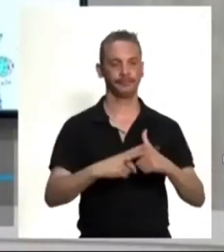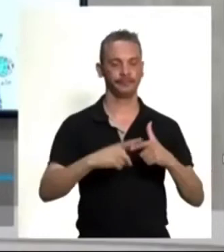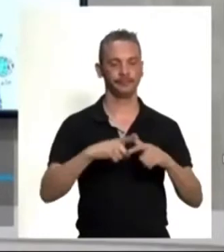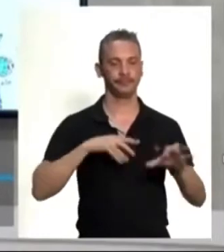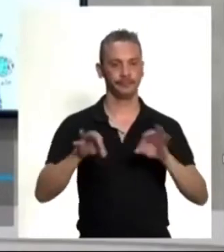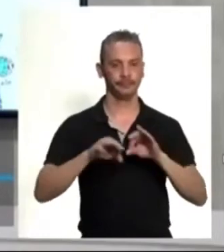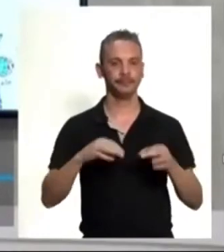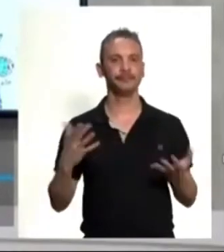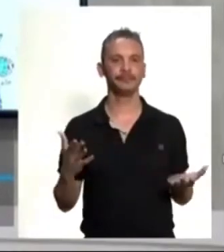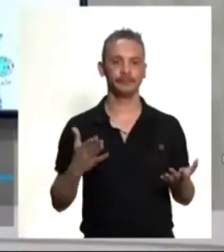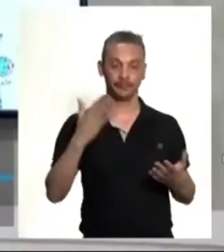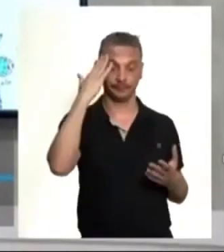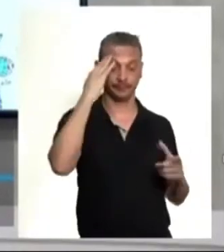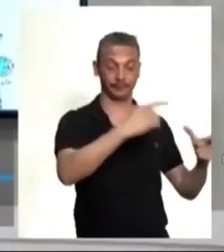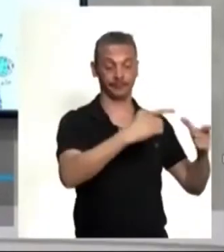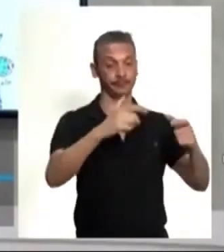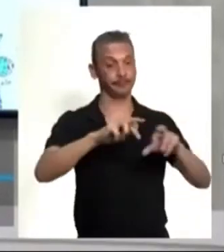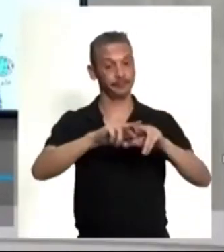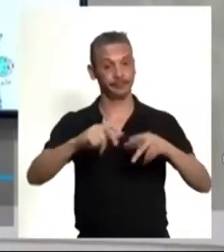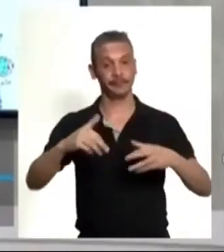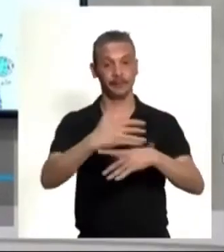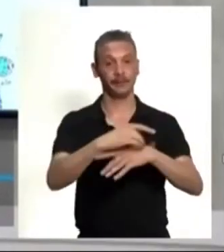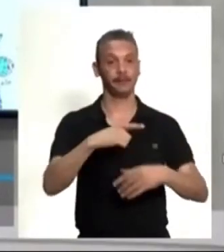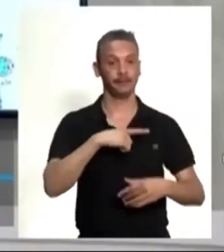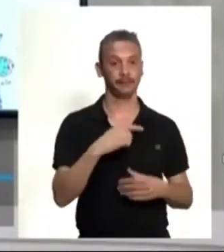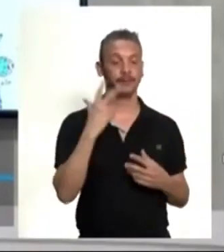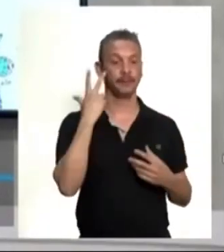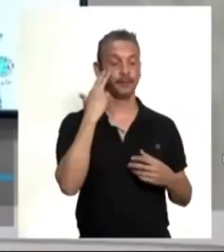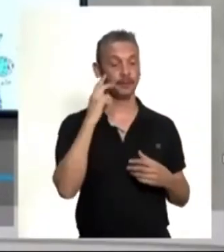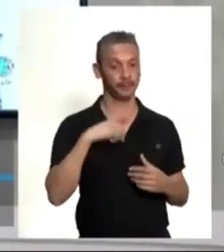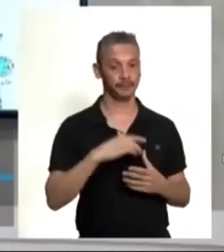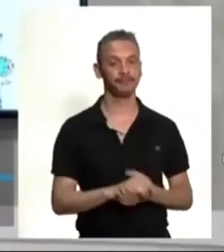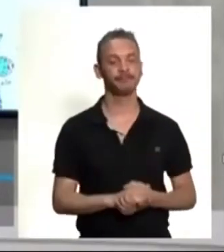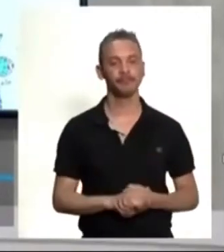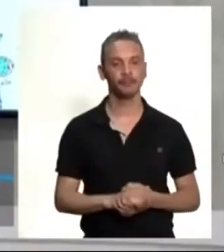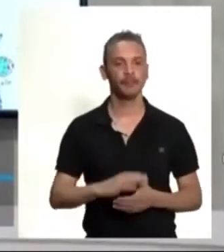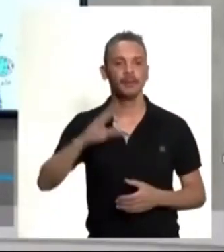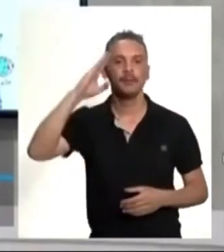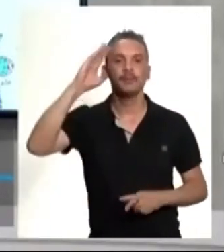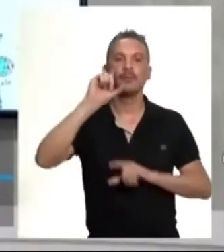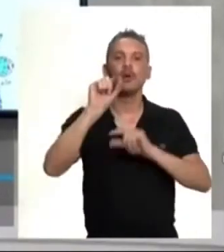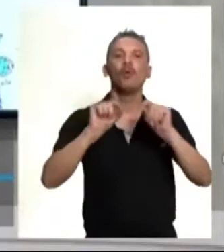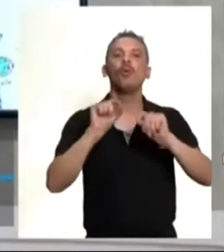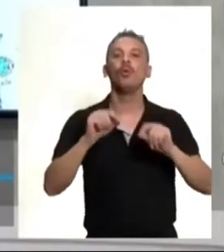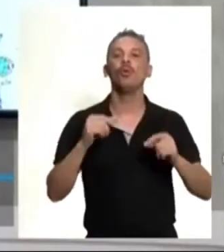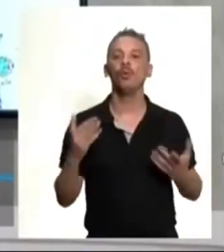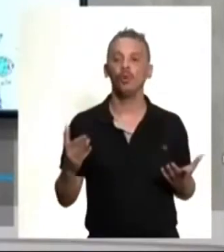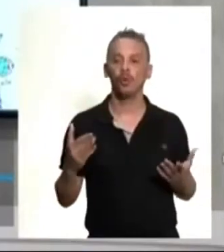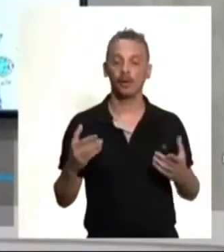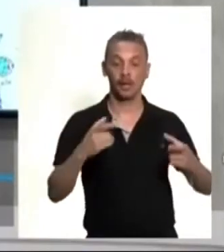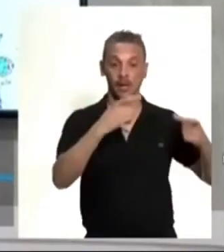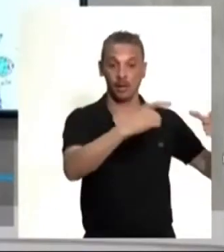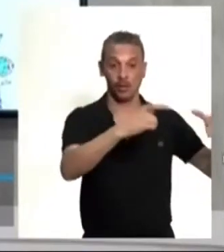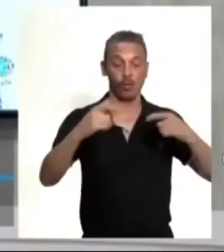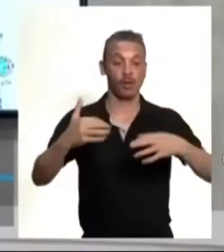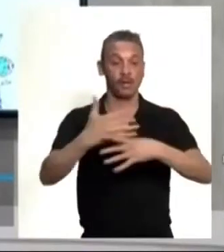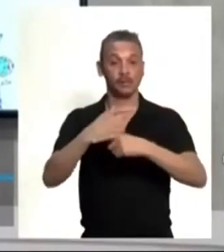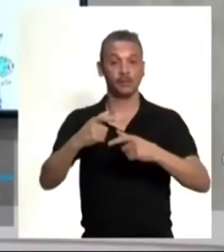precipitação e tem enchentes e alagamentos. Isso é muito comum nas metrópoles, principalmente quando as metrópoles